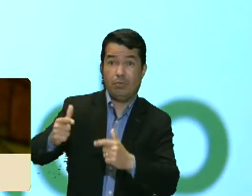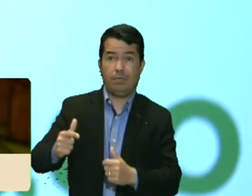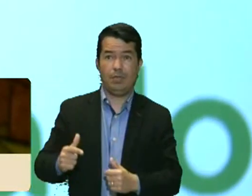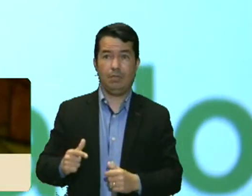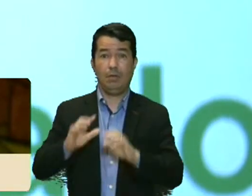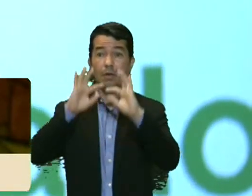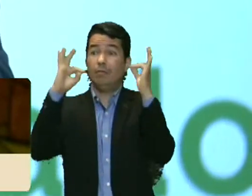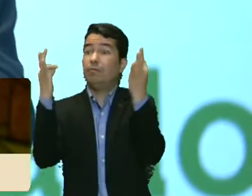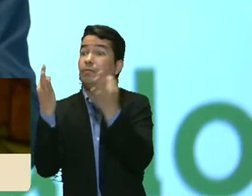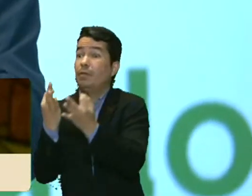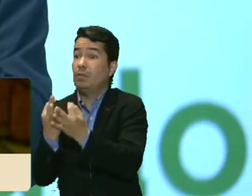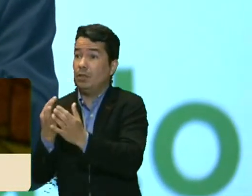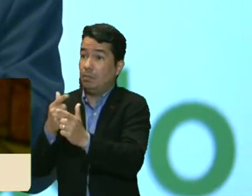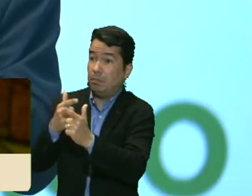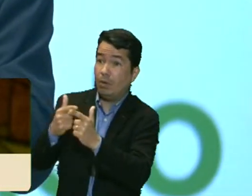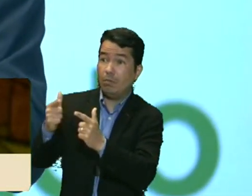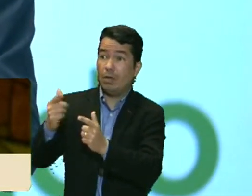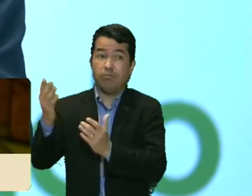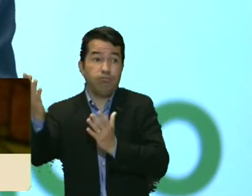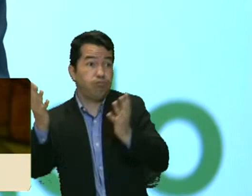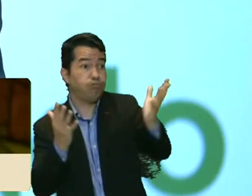nossos familiares estão vivendo?